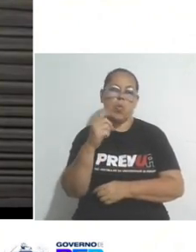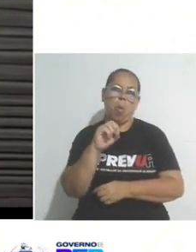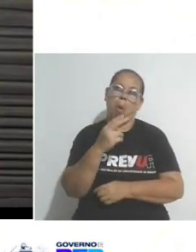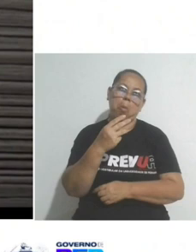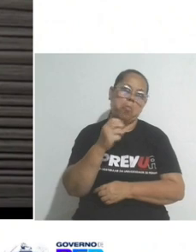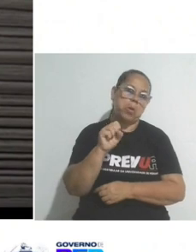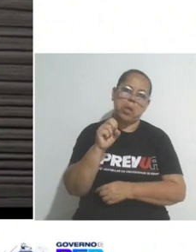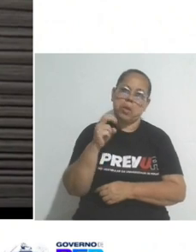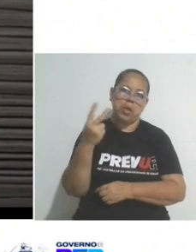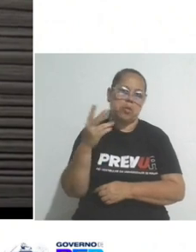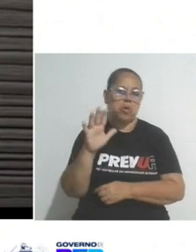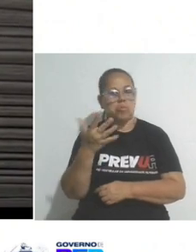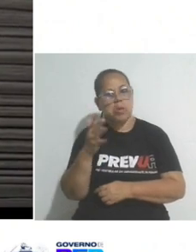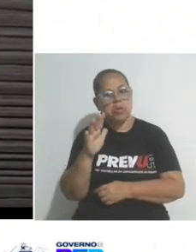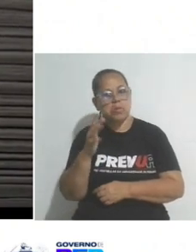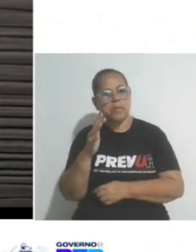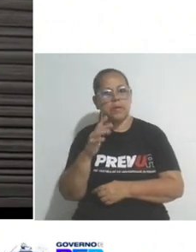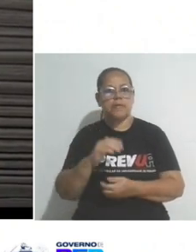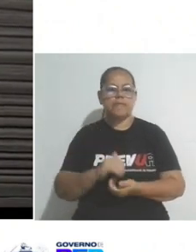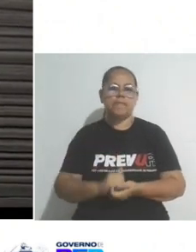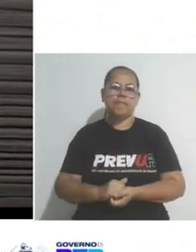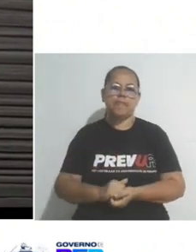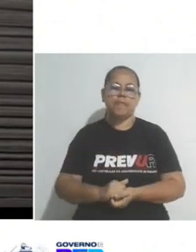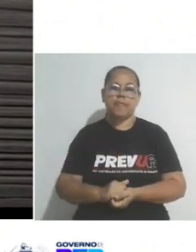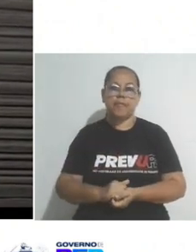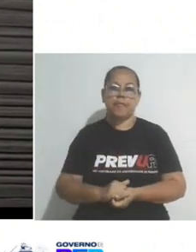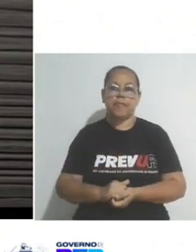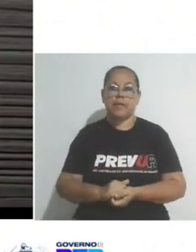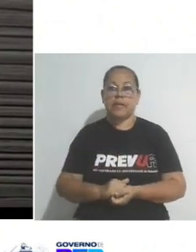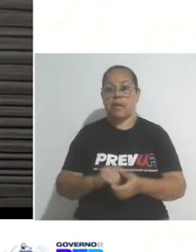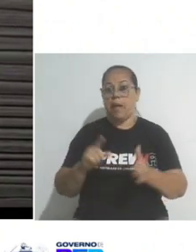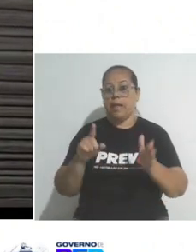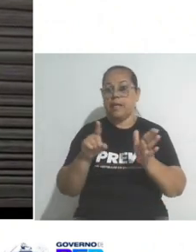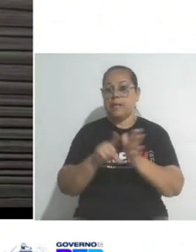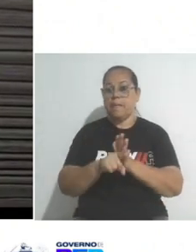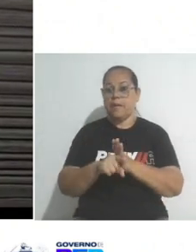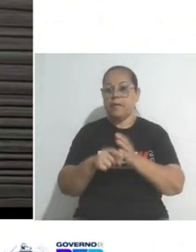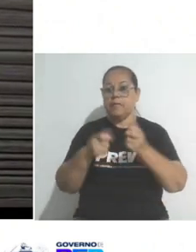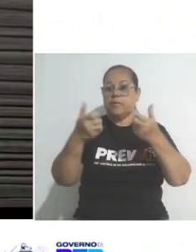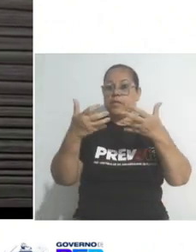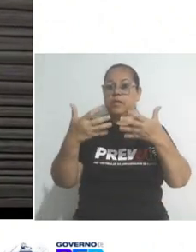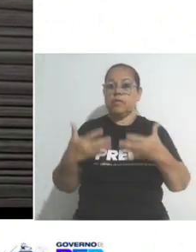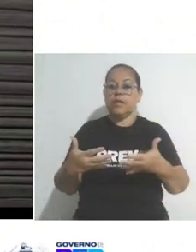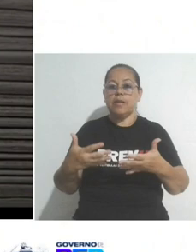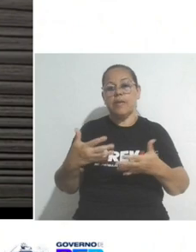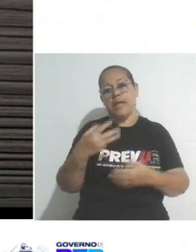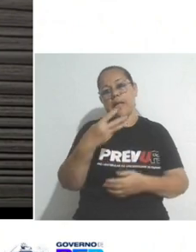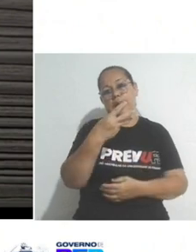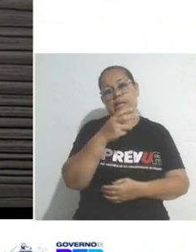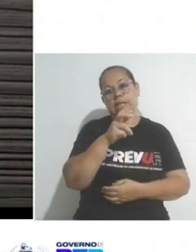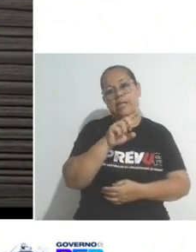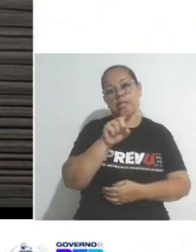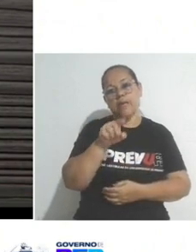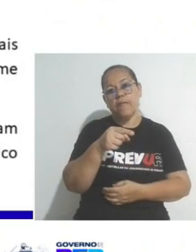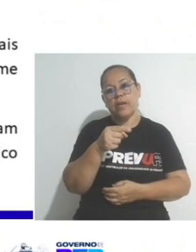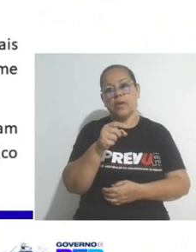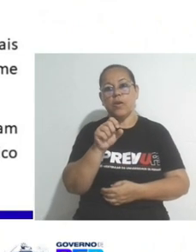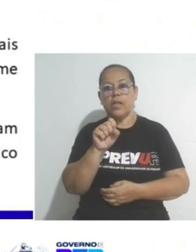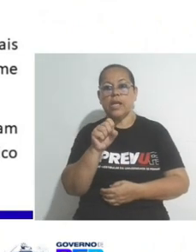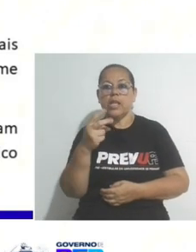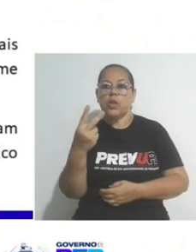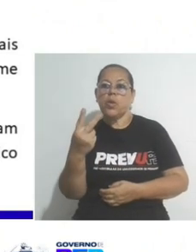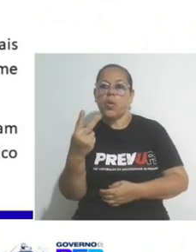82 aproximadamente a nossa questão vai dizer que é de 35 vírgula